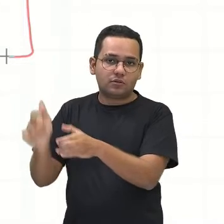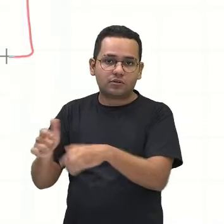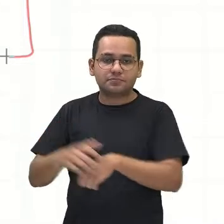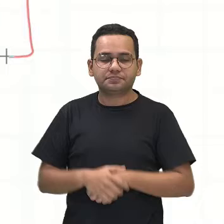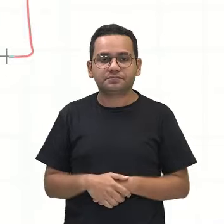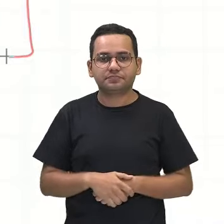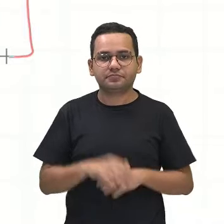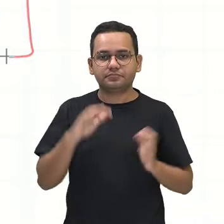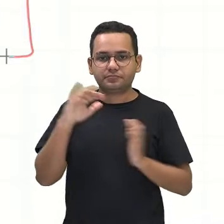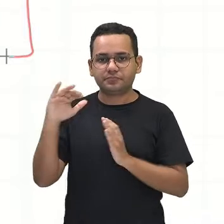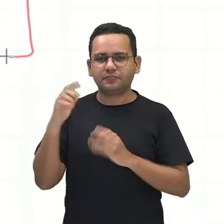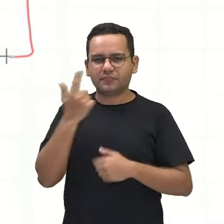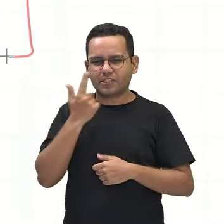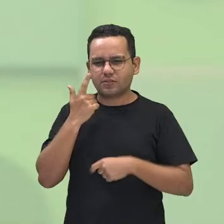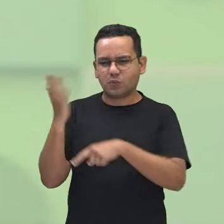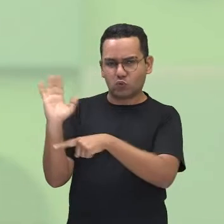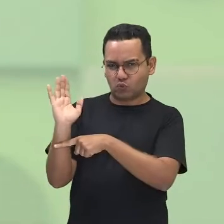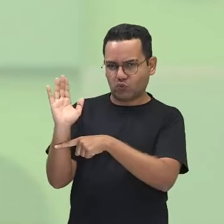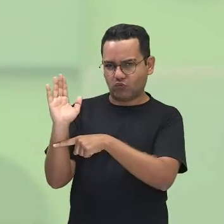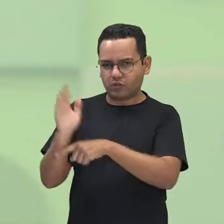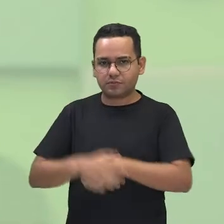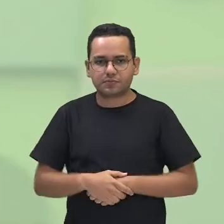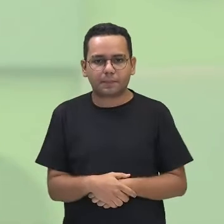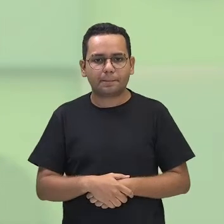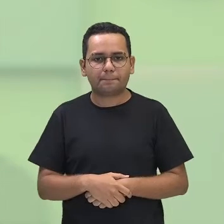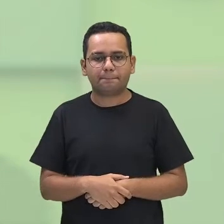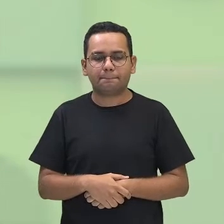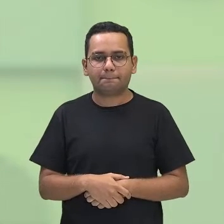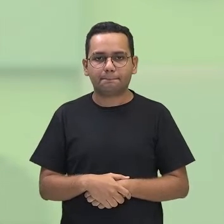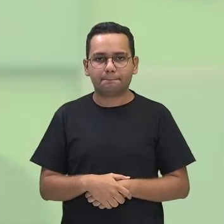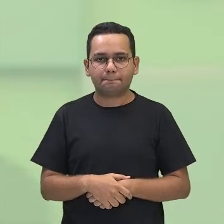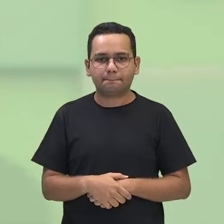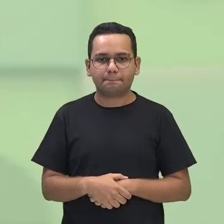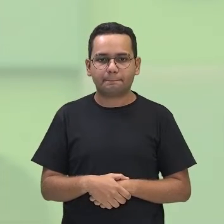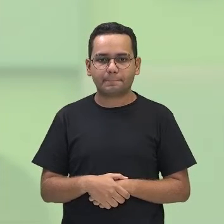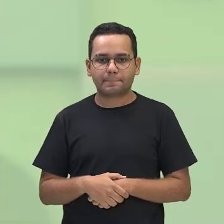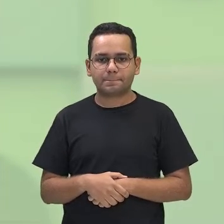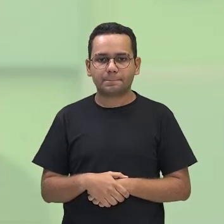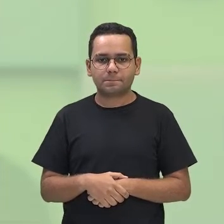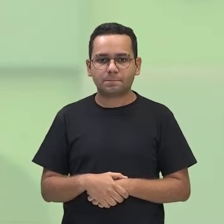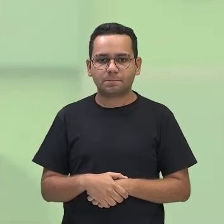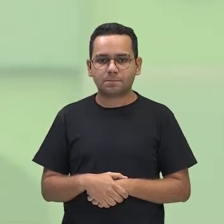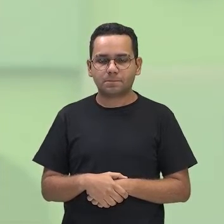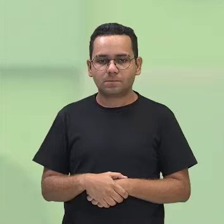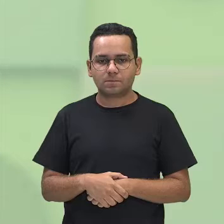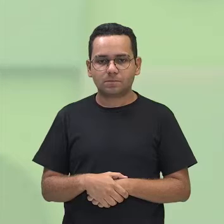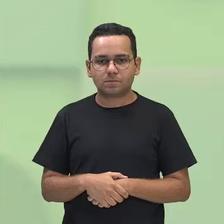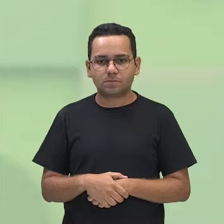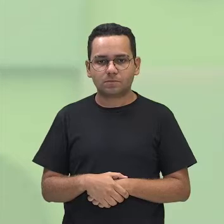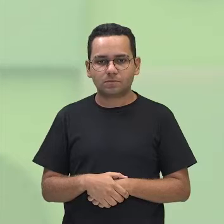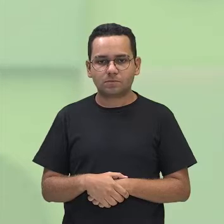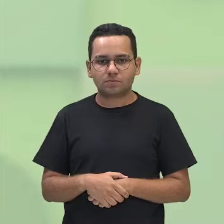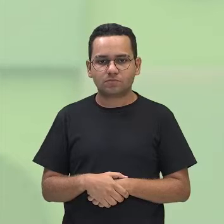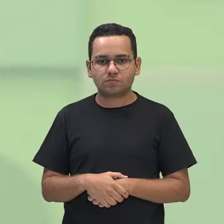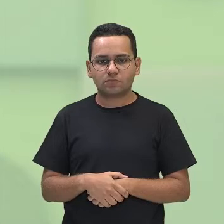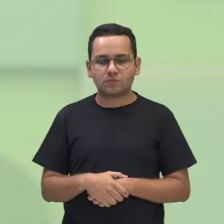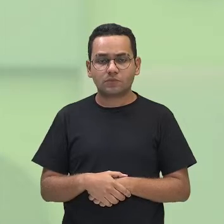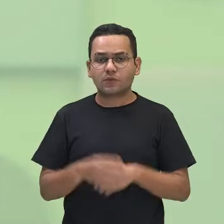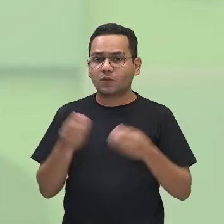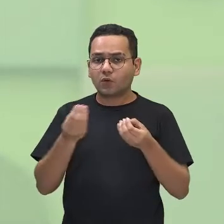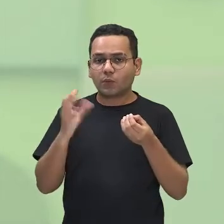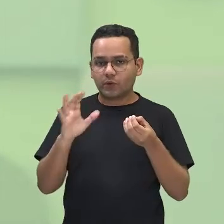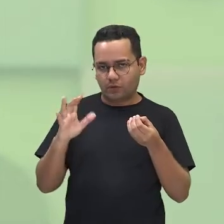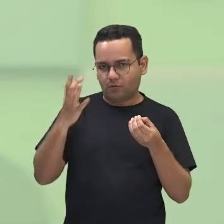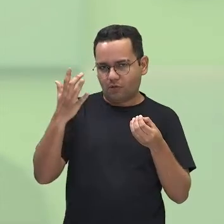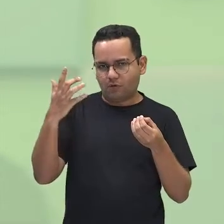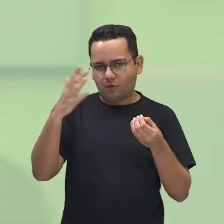que nós vamos voltar ali a um momento em que como é que ocorre a emissão desses esporos,